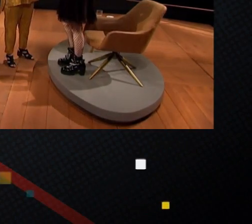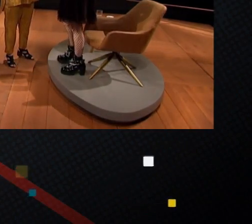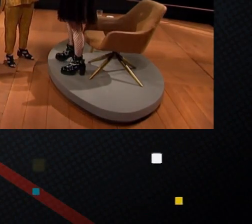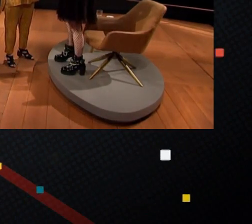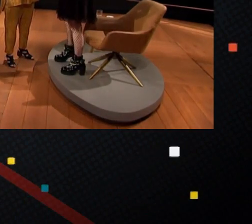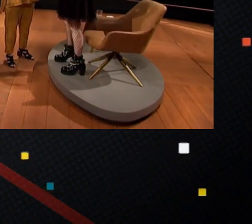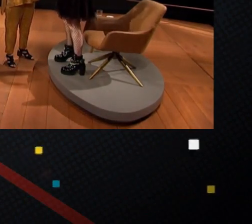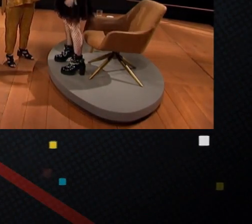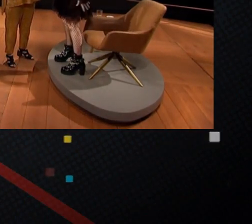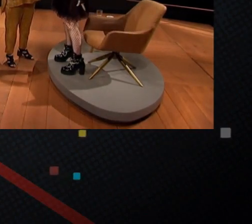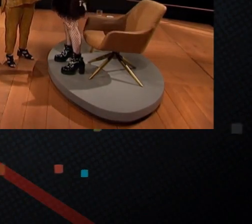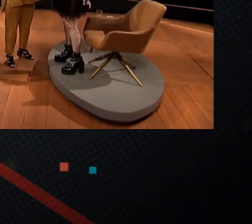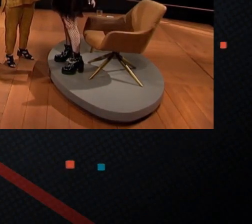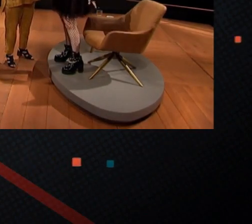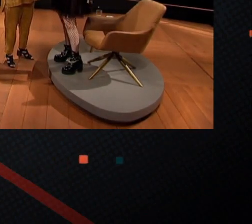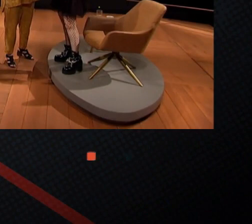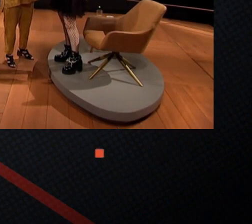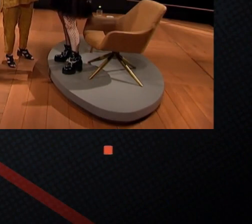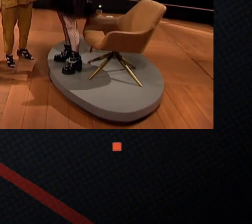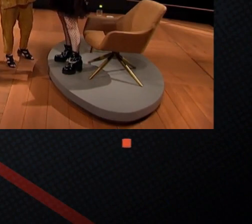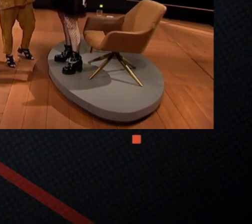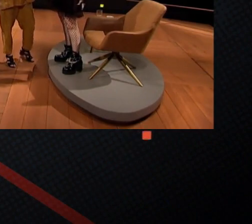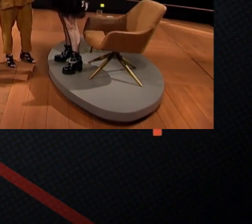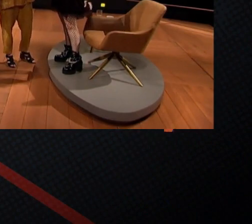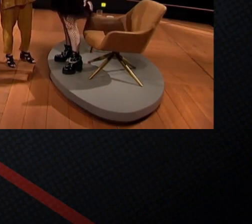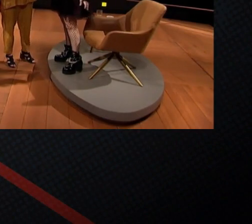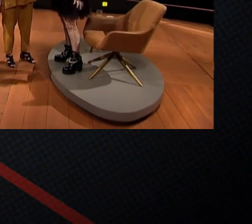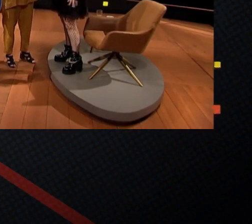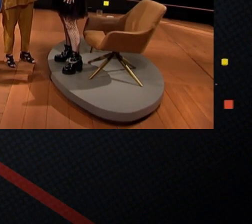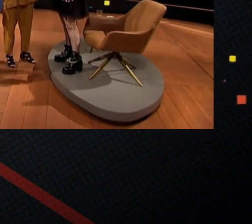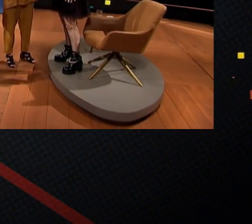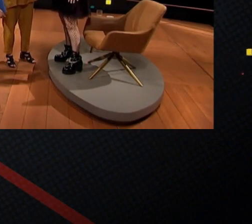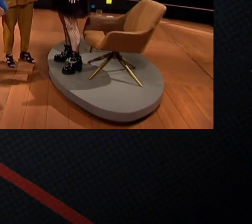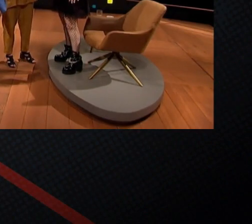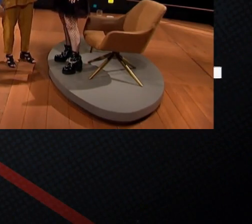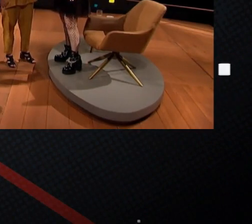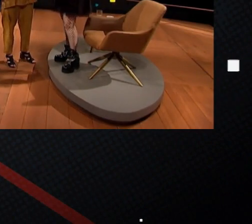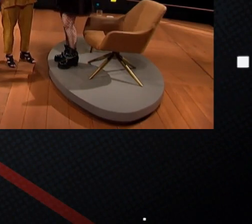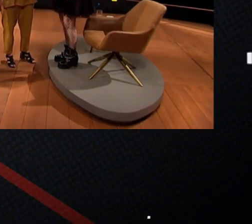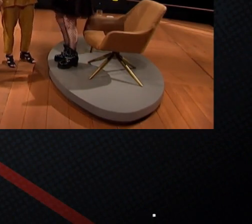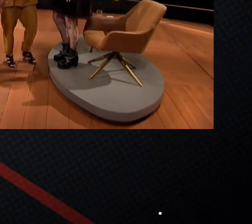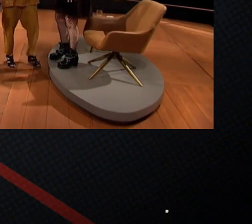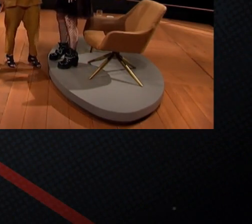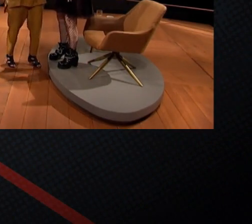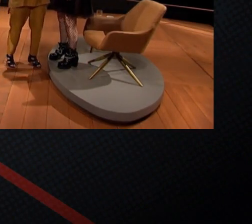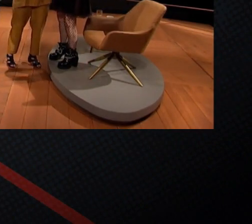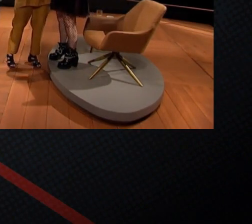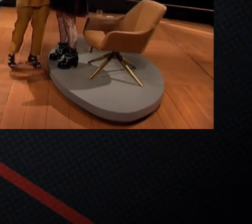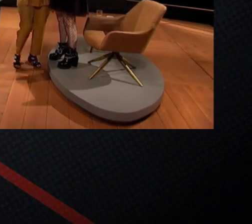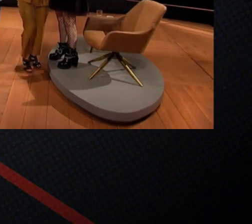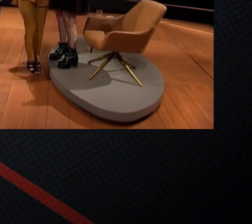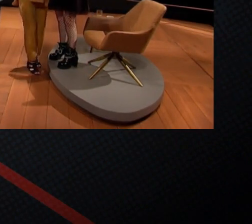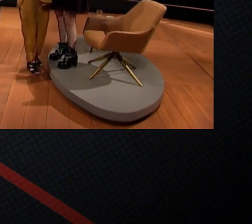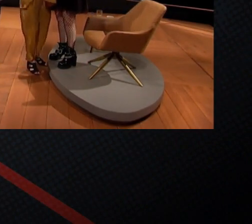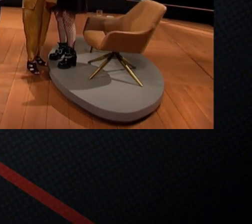onça, conhece? Não. Qual é essa? É jejum intermitente. Só come carne.